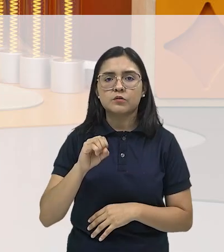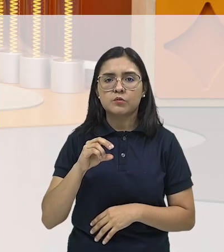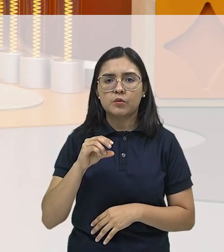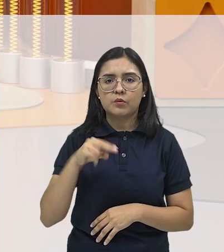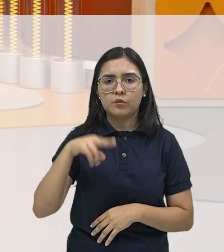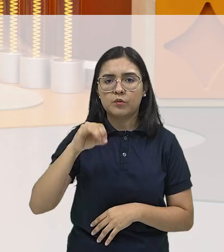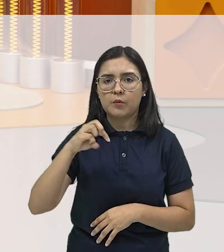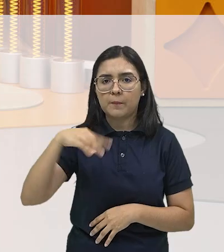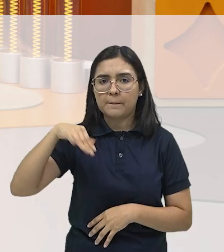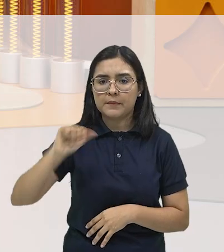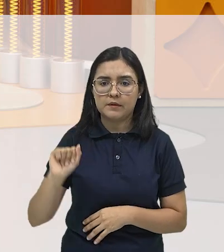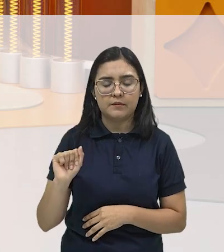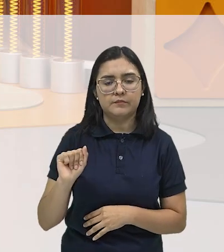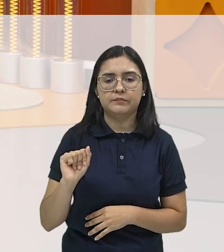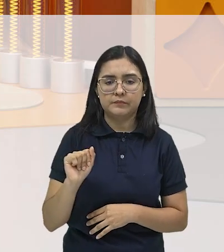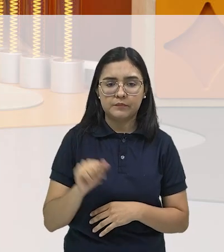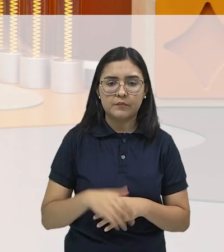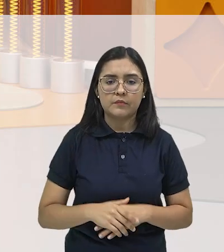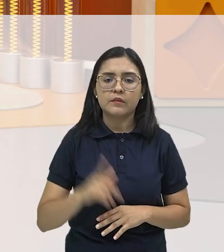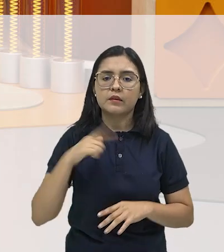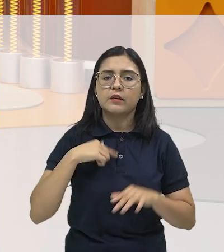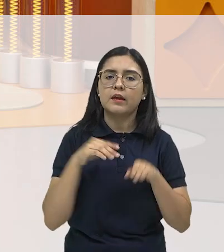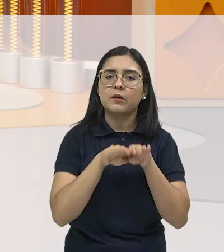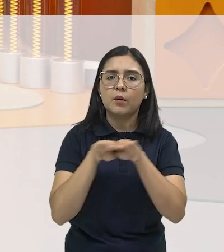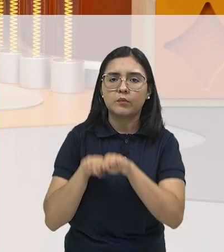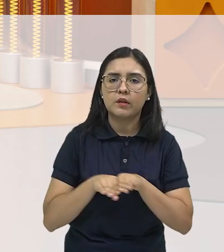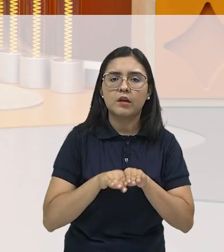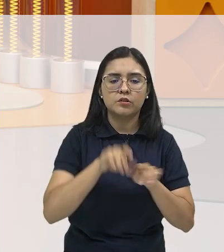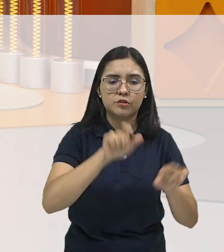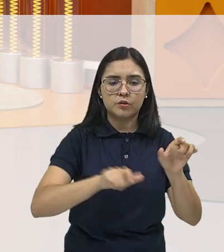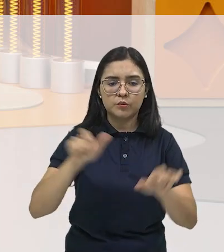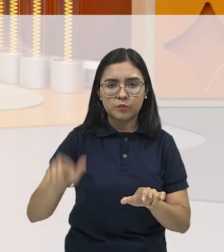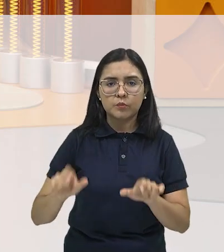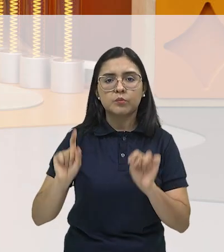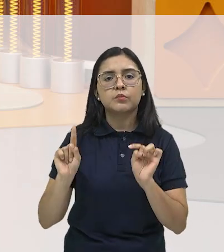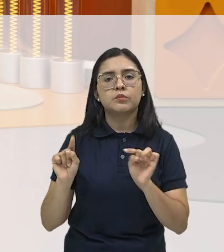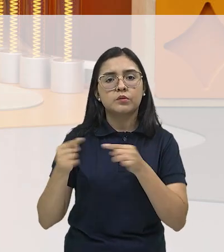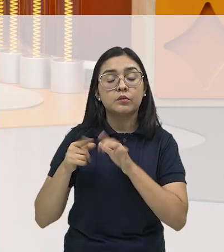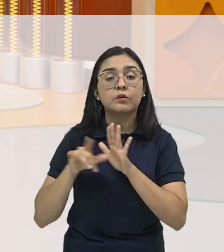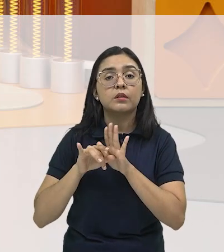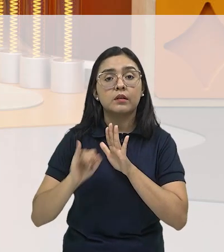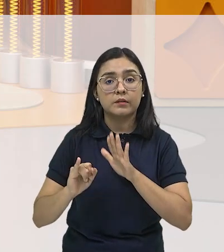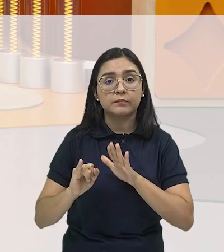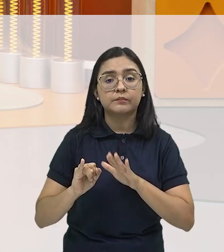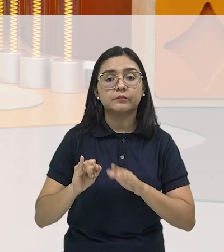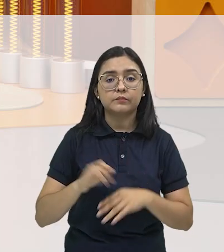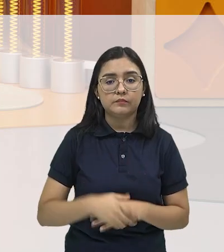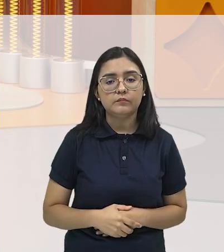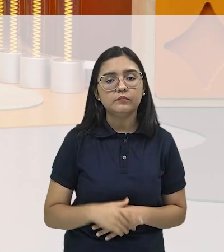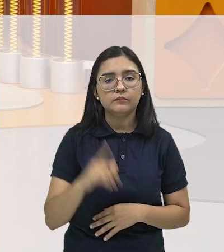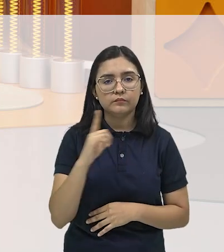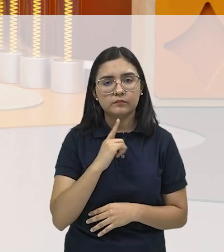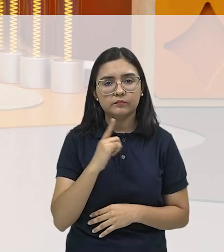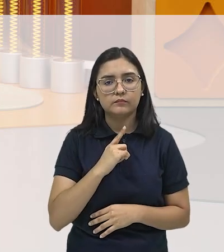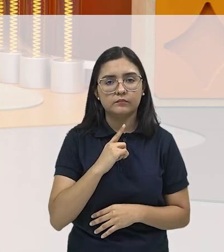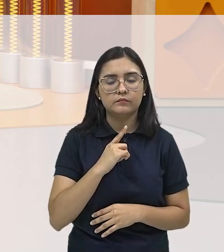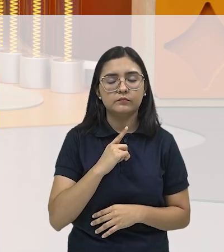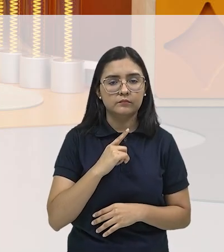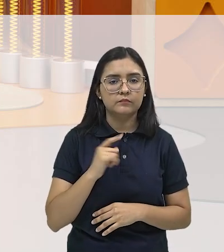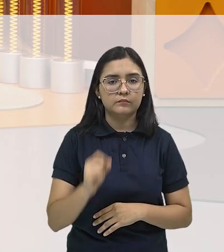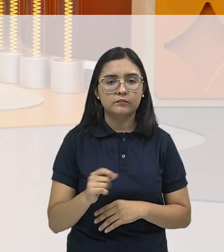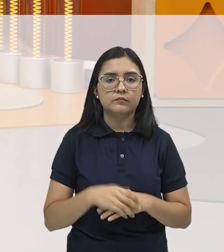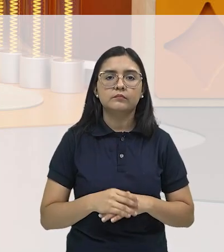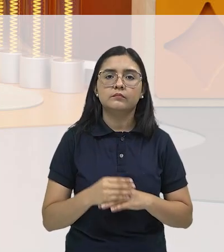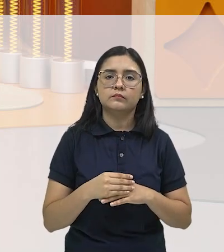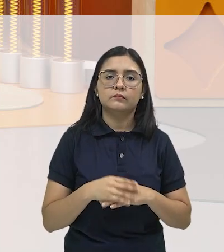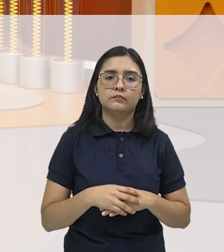isonomia, tá? Isonomia, que é a igualdade de todos perante a lei, está presente